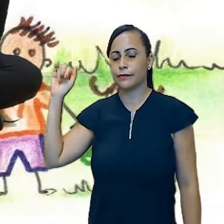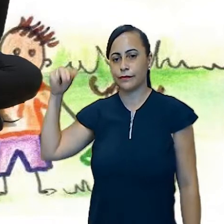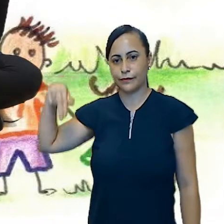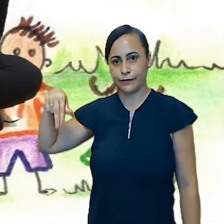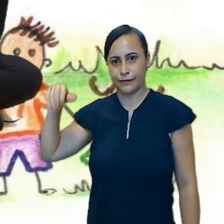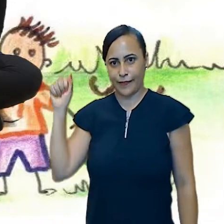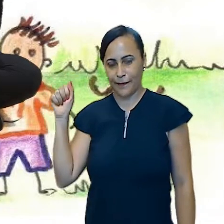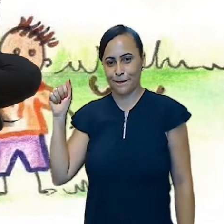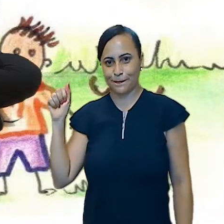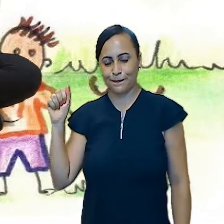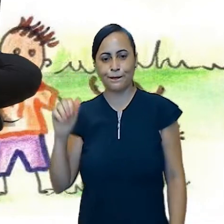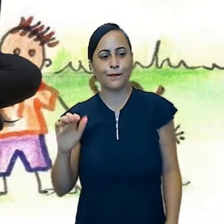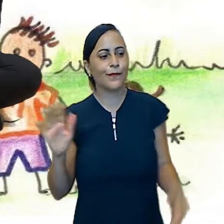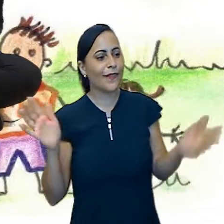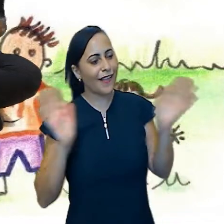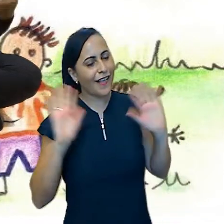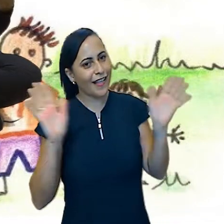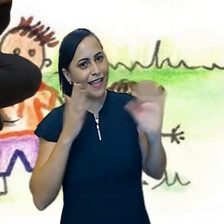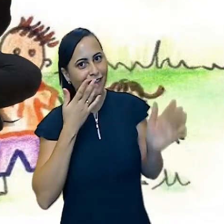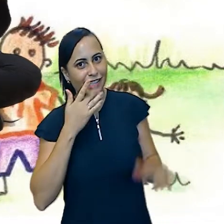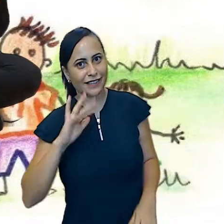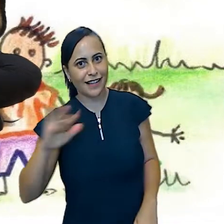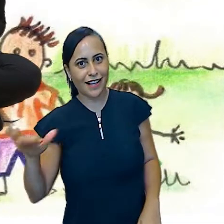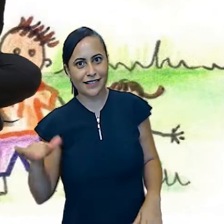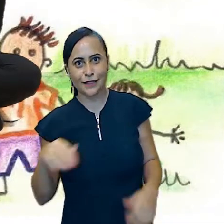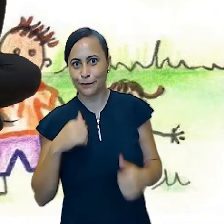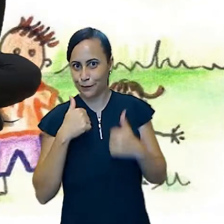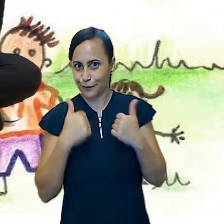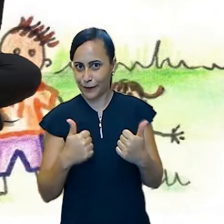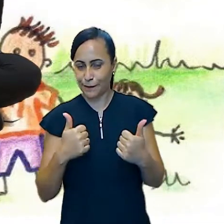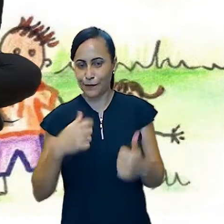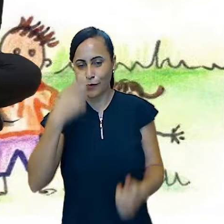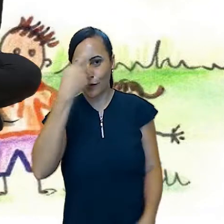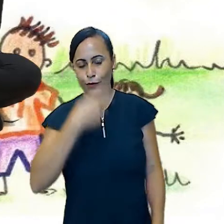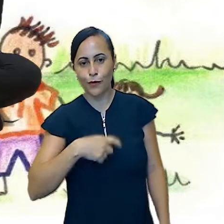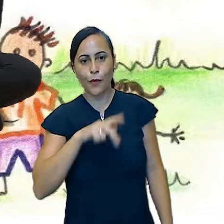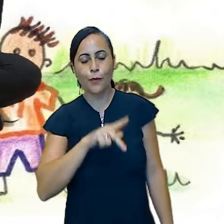crianças! Como vocês estão? Eu sou a professora Luciene.